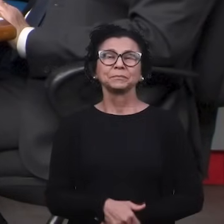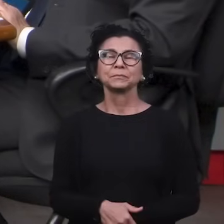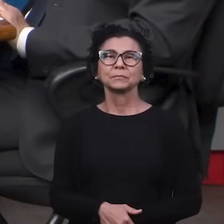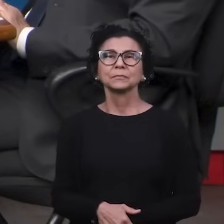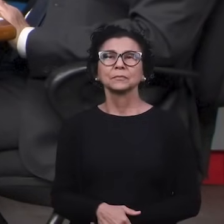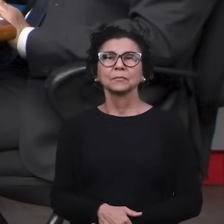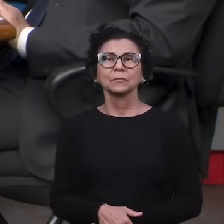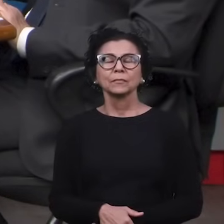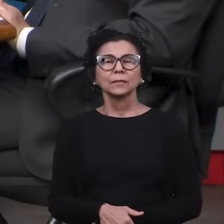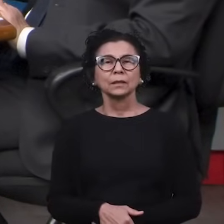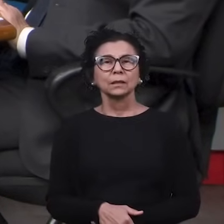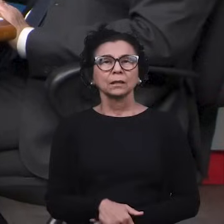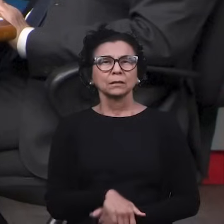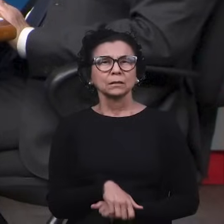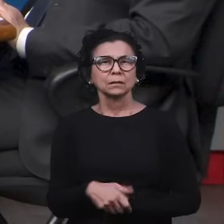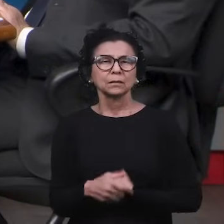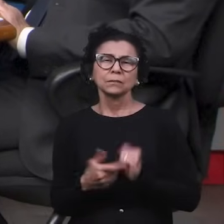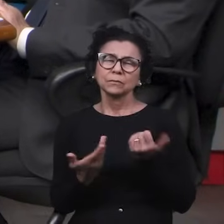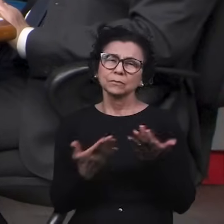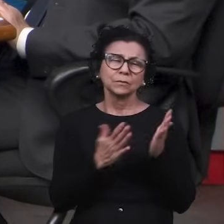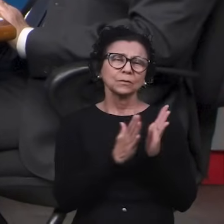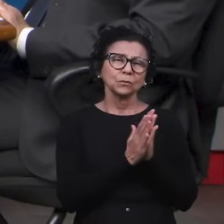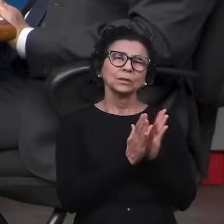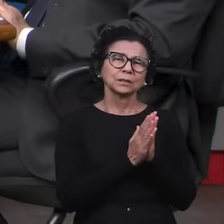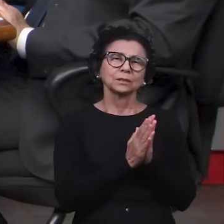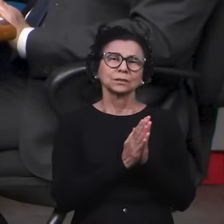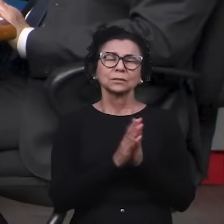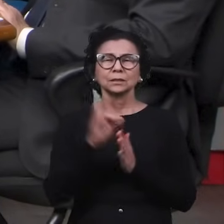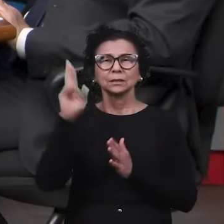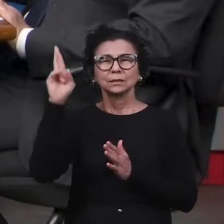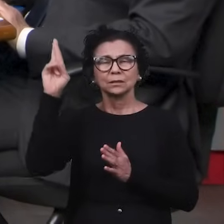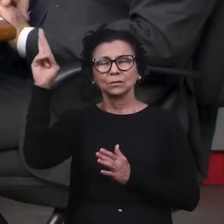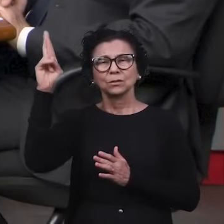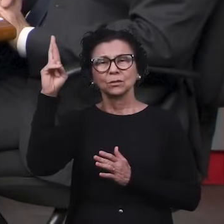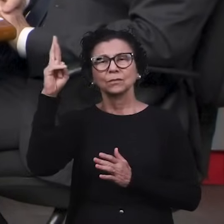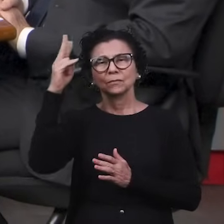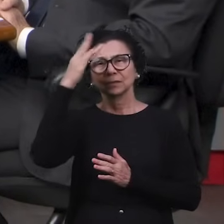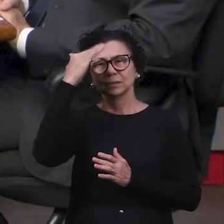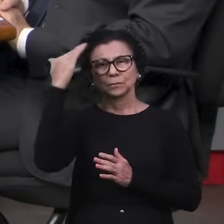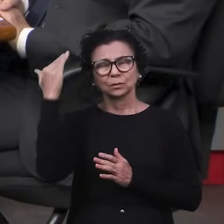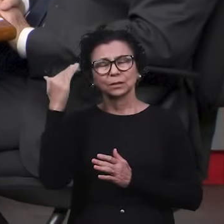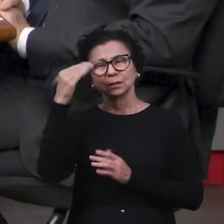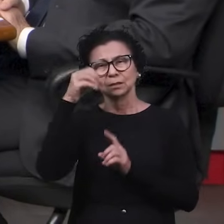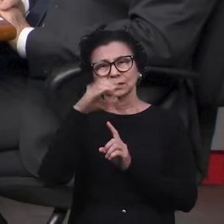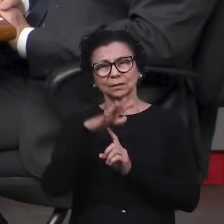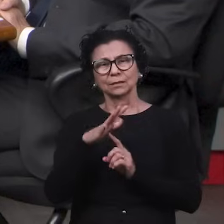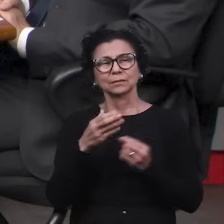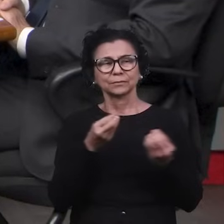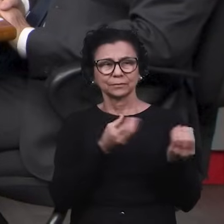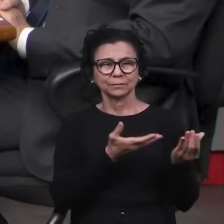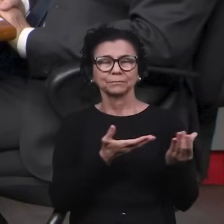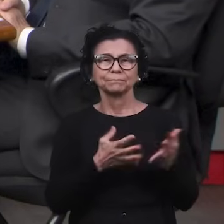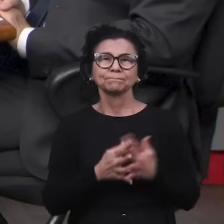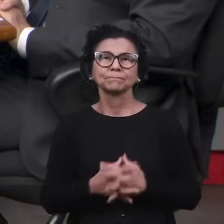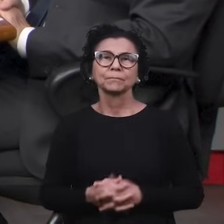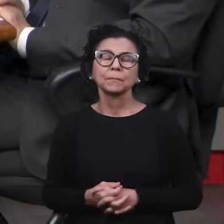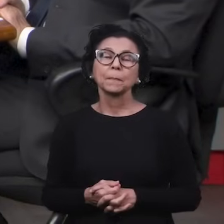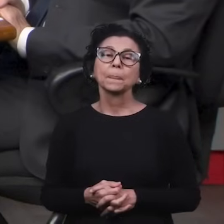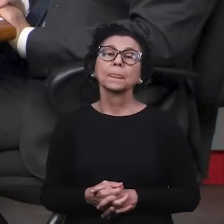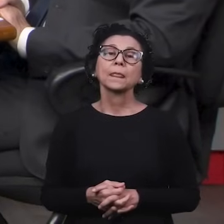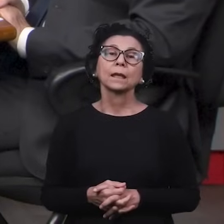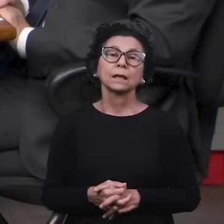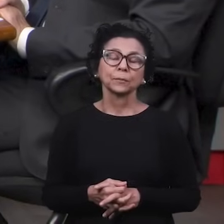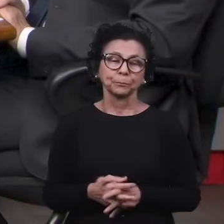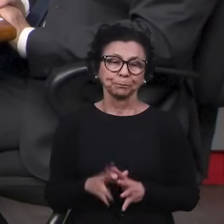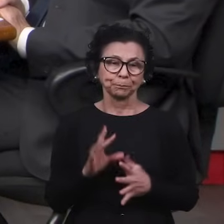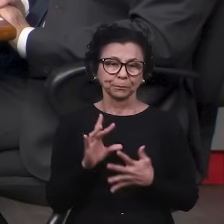né, através da oração, o Senhor dá sabedoria, né? E o Senhor dá graça para que isso seja feito de uma forma. É só para lembrar um detalhe,